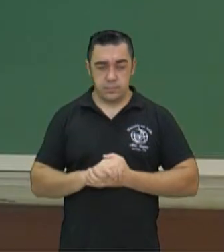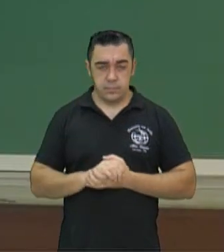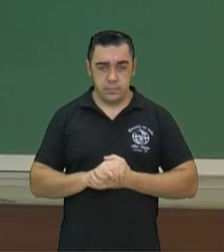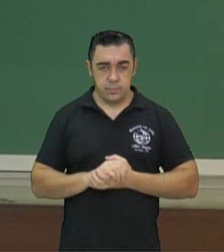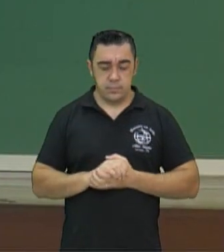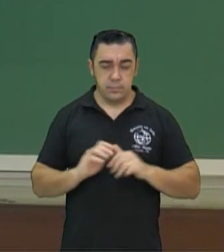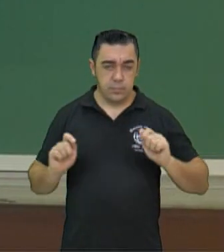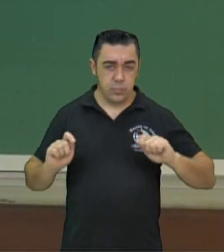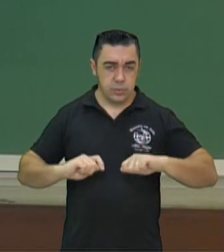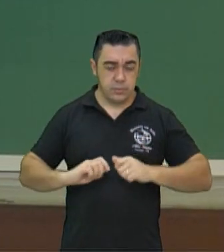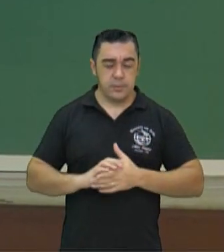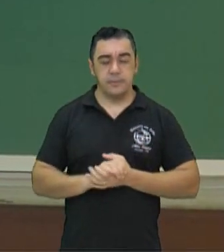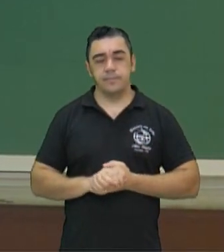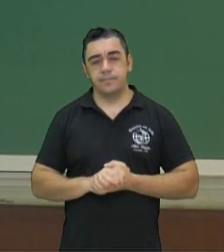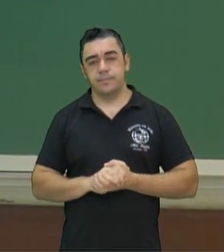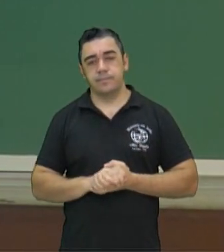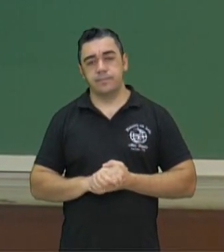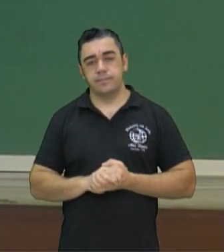1.320 possibilidades.